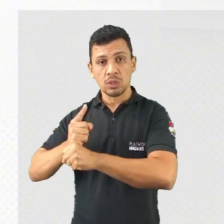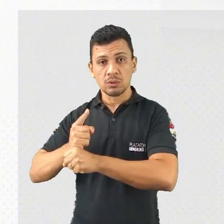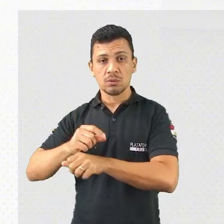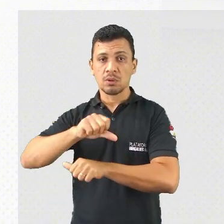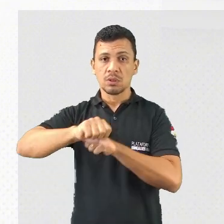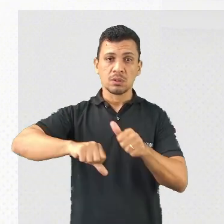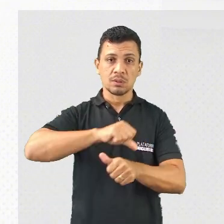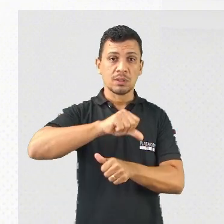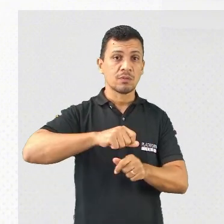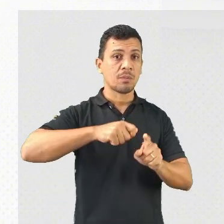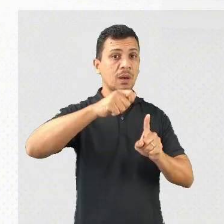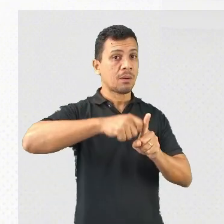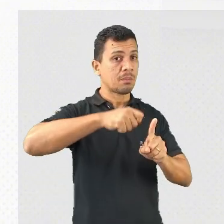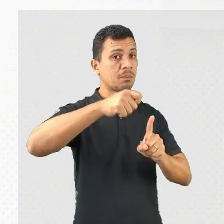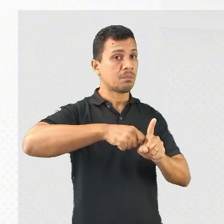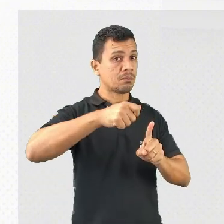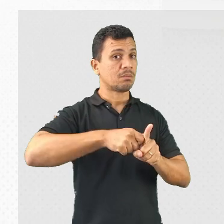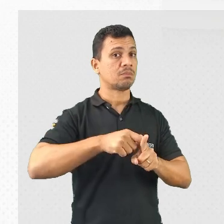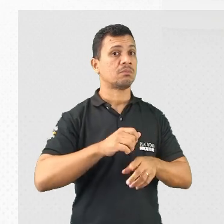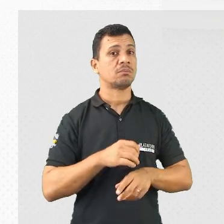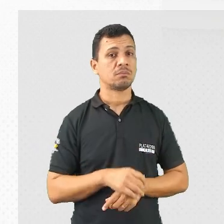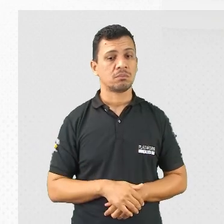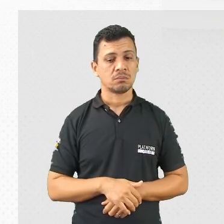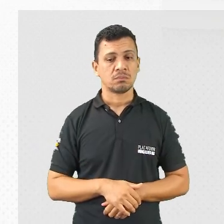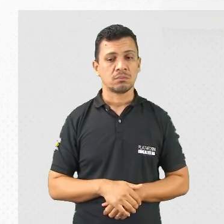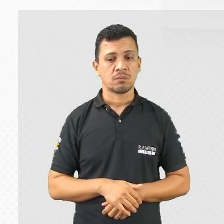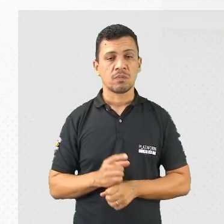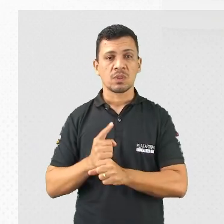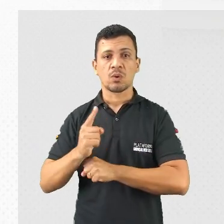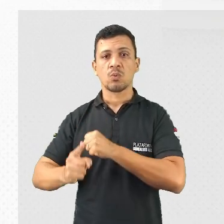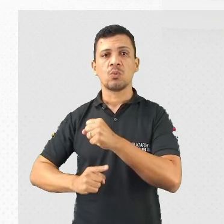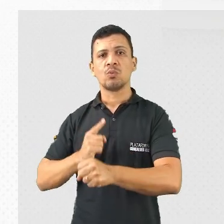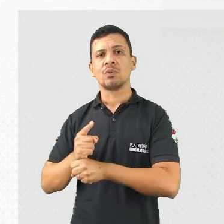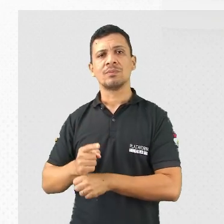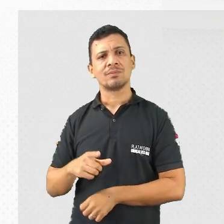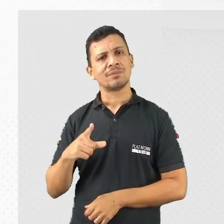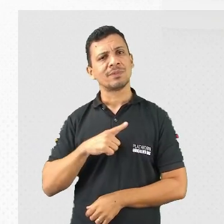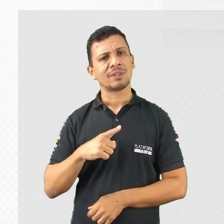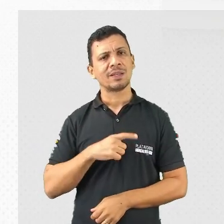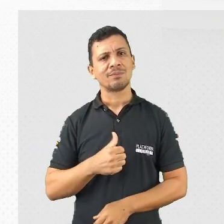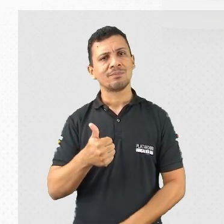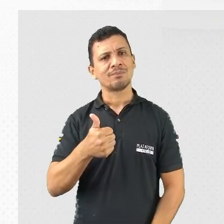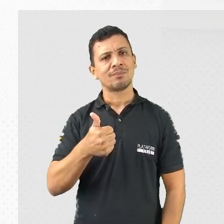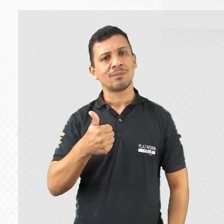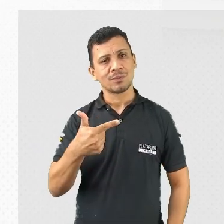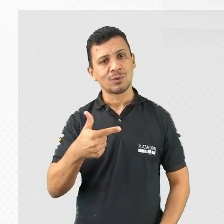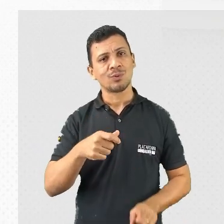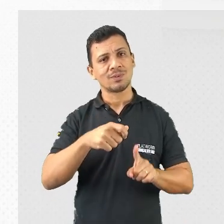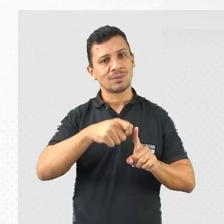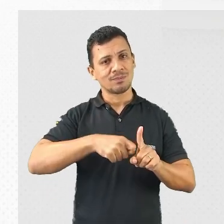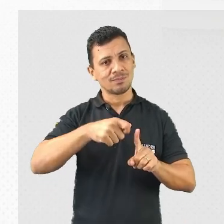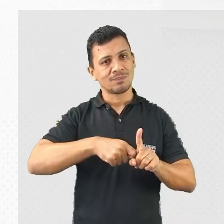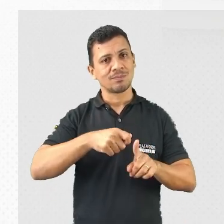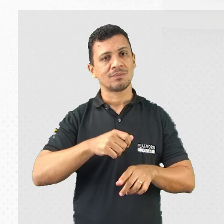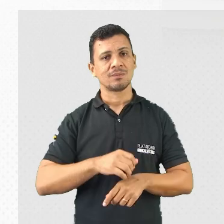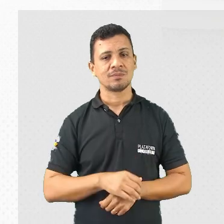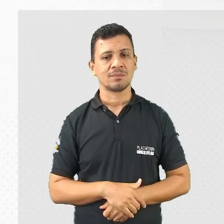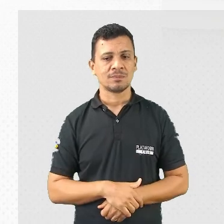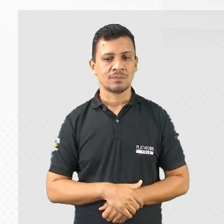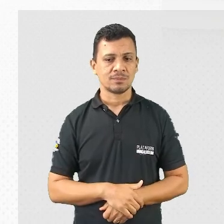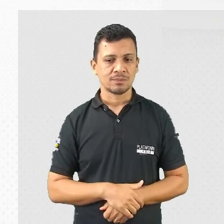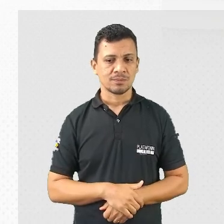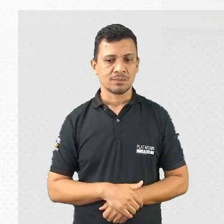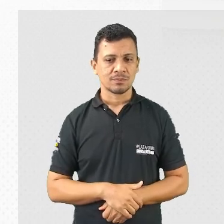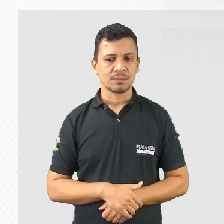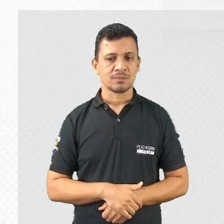para meses. Tá? Então, 1 ano, eles são 12 meses.